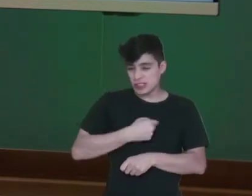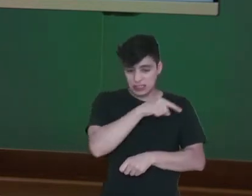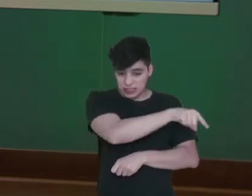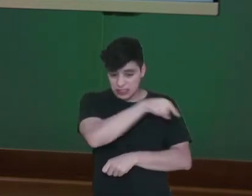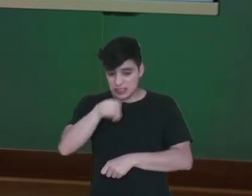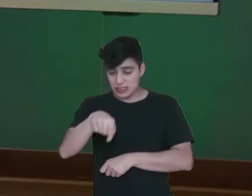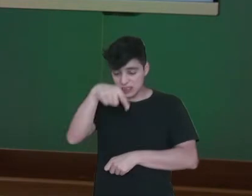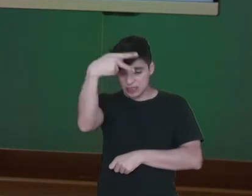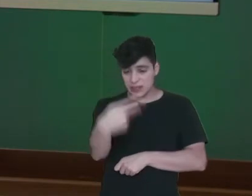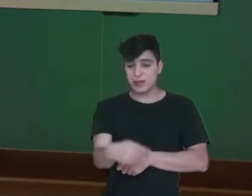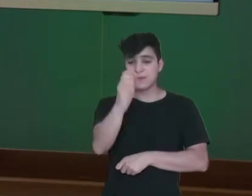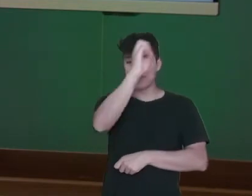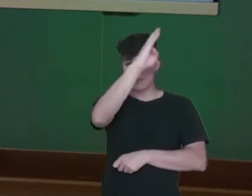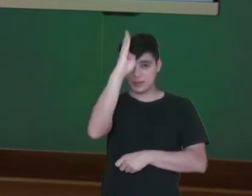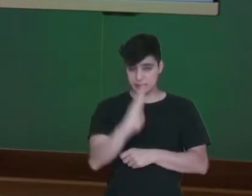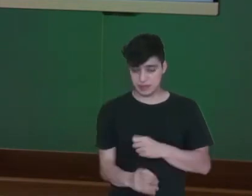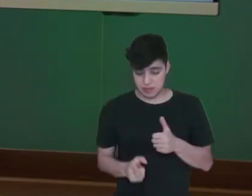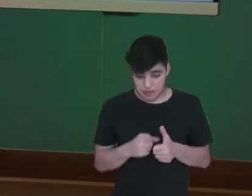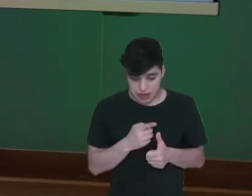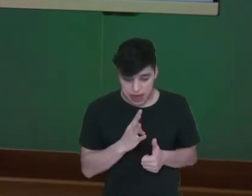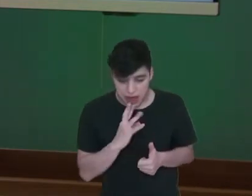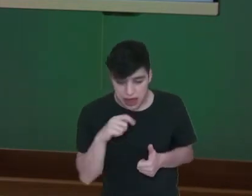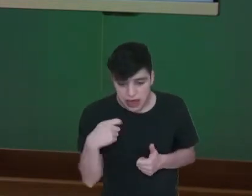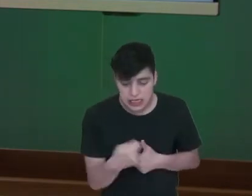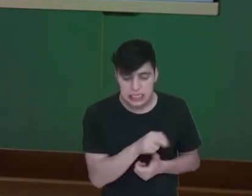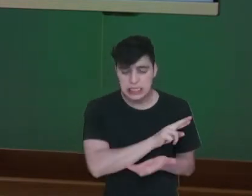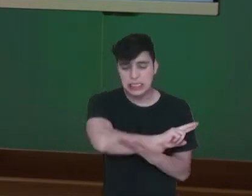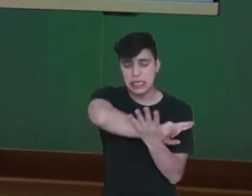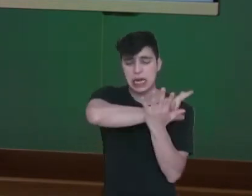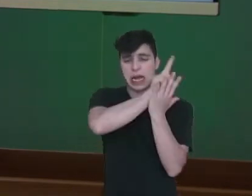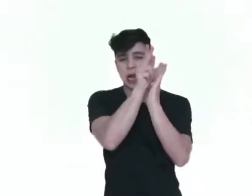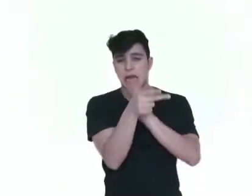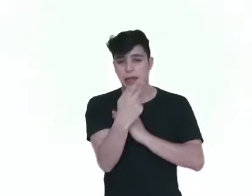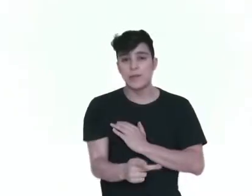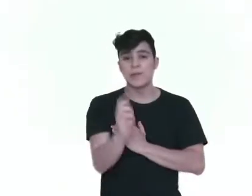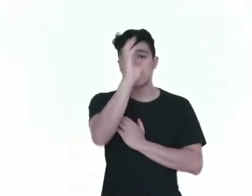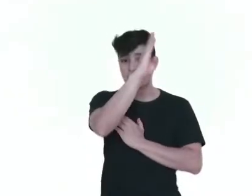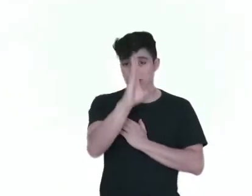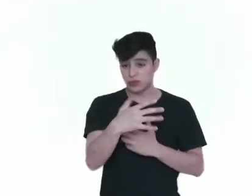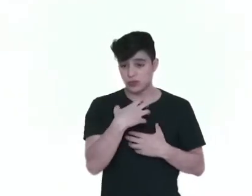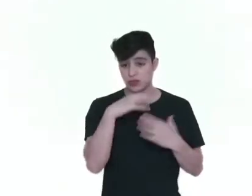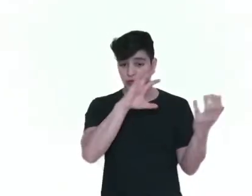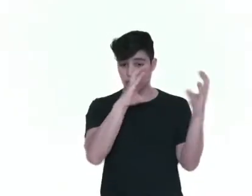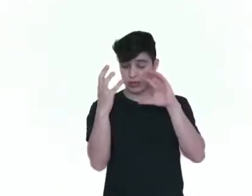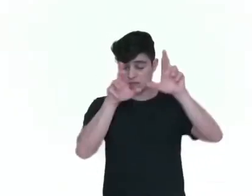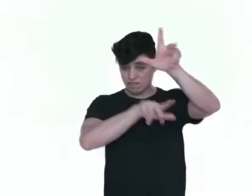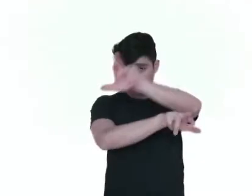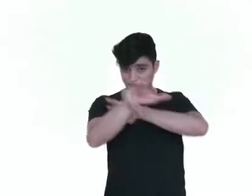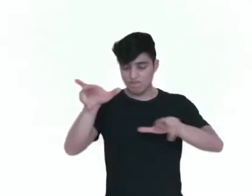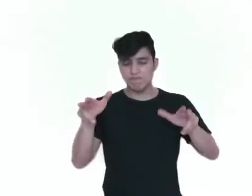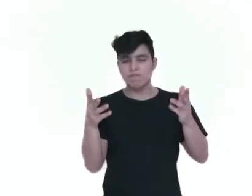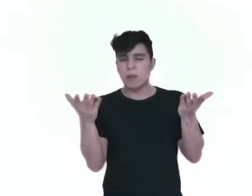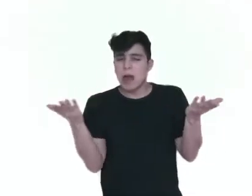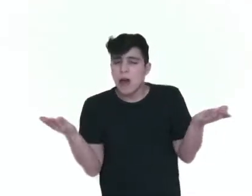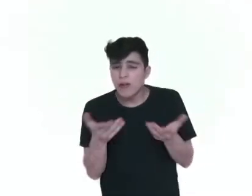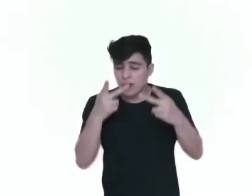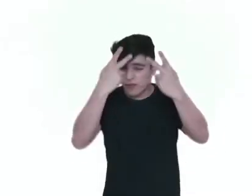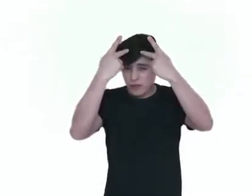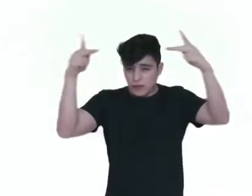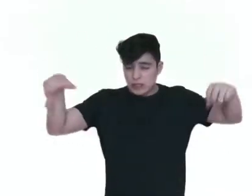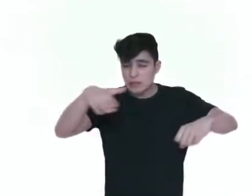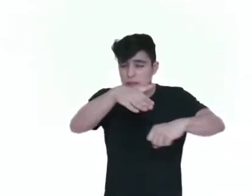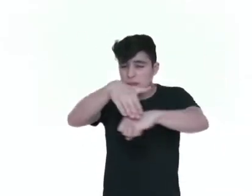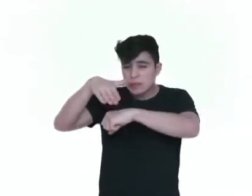climáticos do Brasil. Então, conhecemos essa diversidade de climas do território brasileiro. Eu quero que vocês identifiquem ao